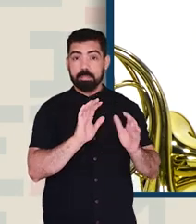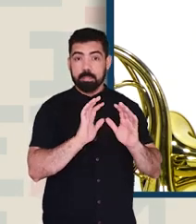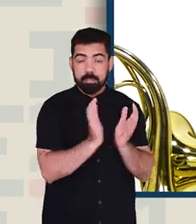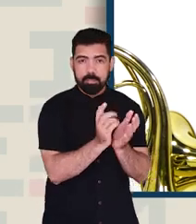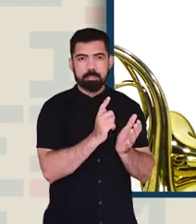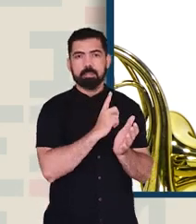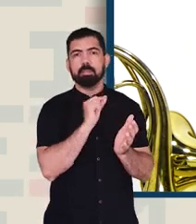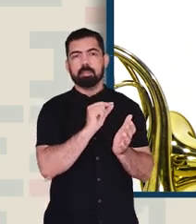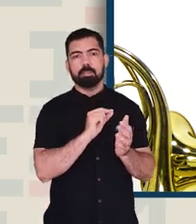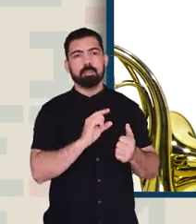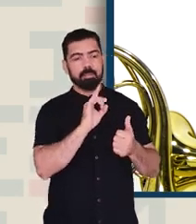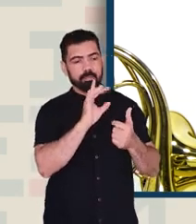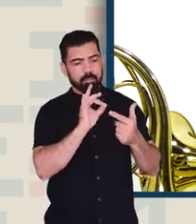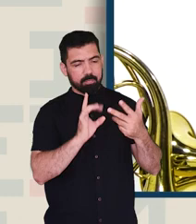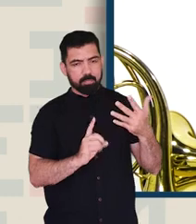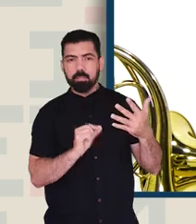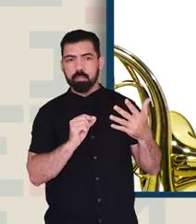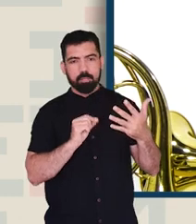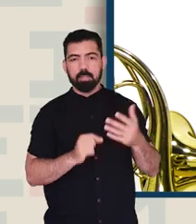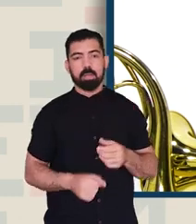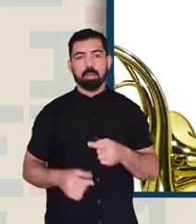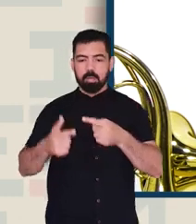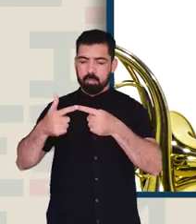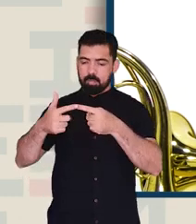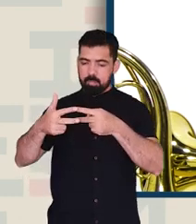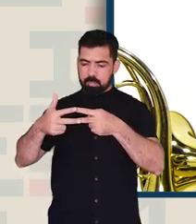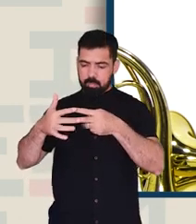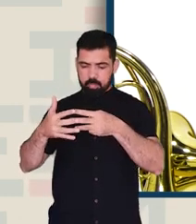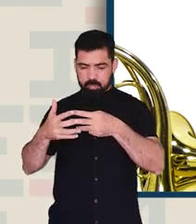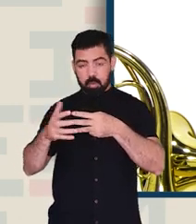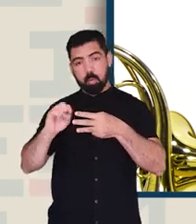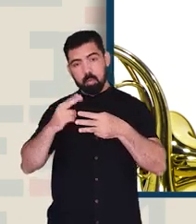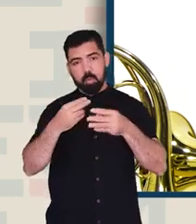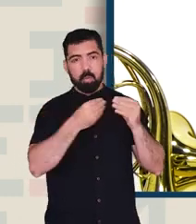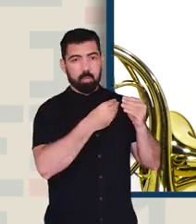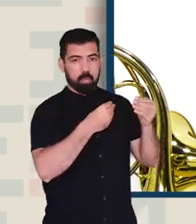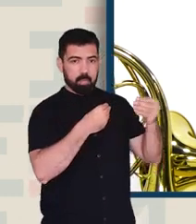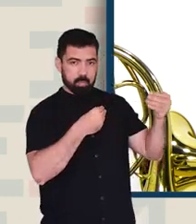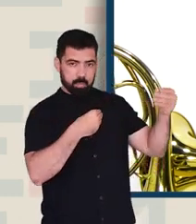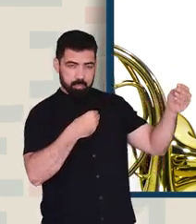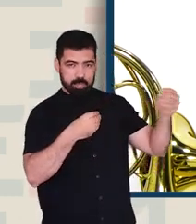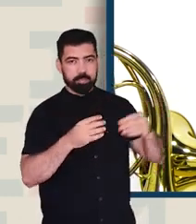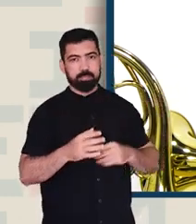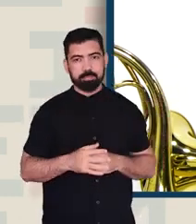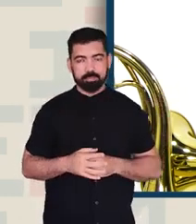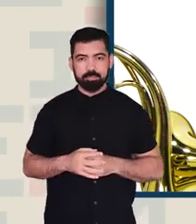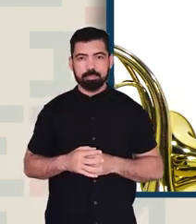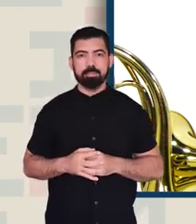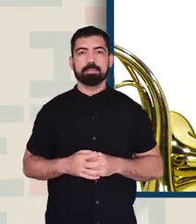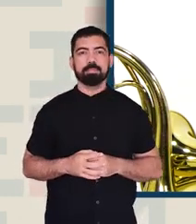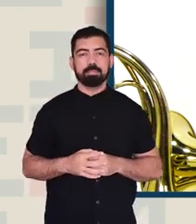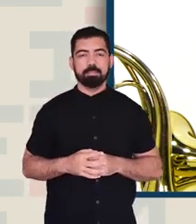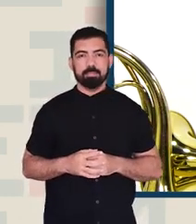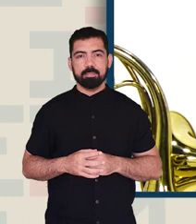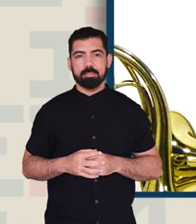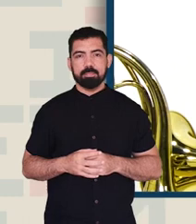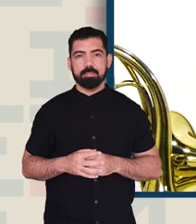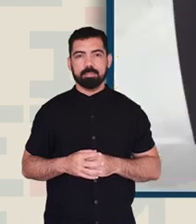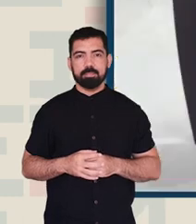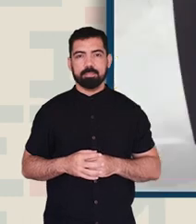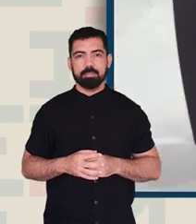Série essa que eu vou ter em cada uma das posições que eu vou acionando aqui com os rotores ou com os